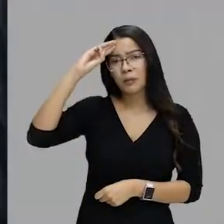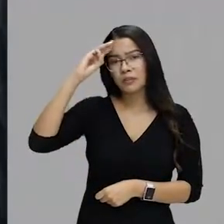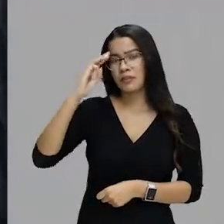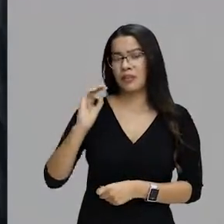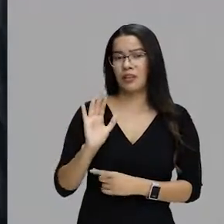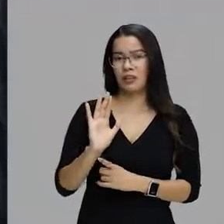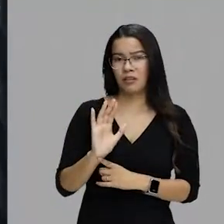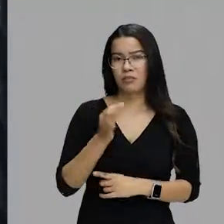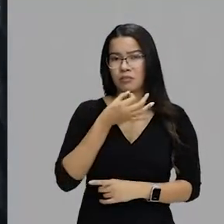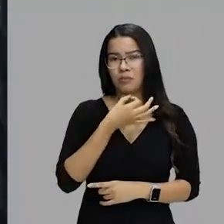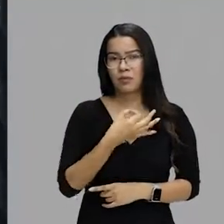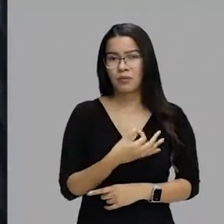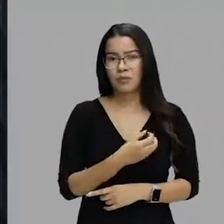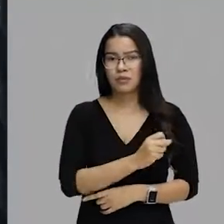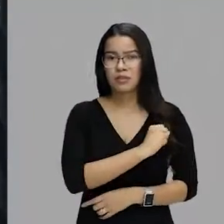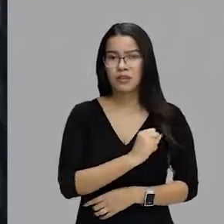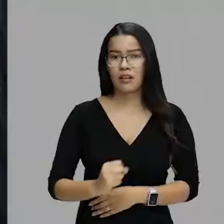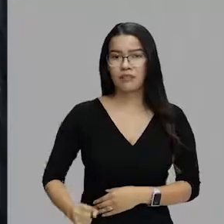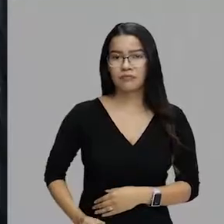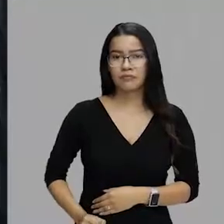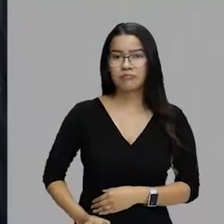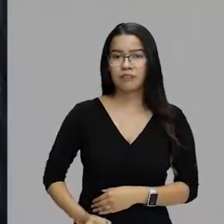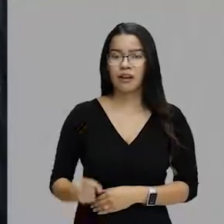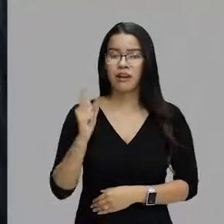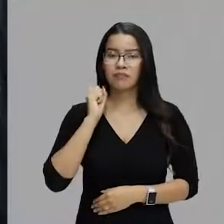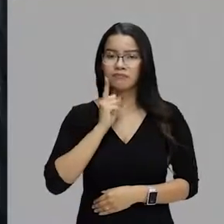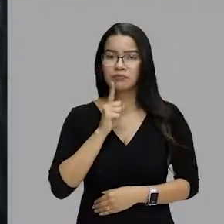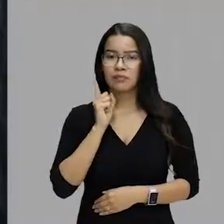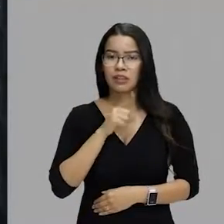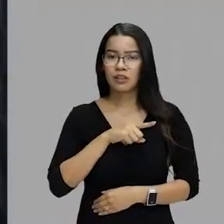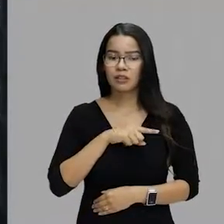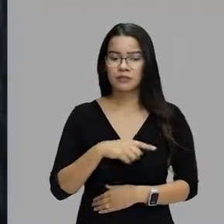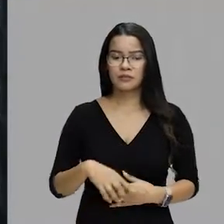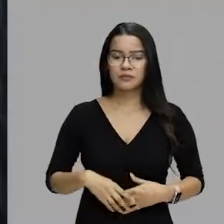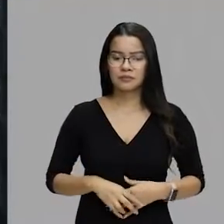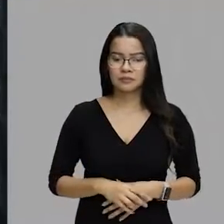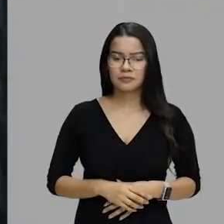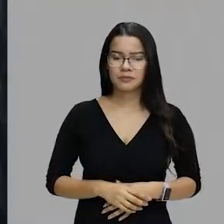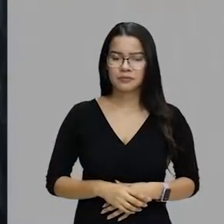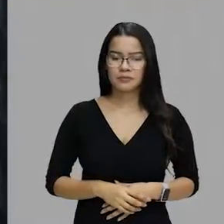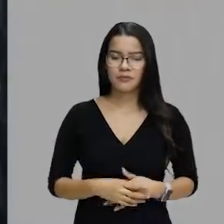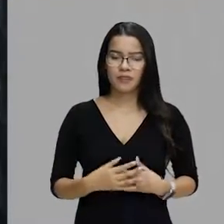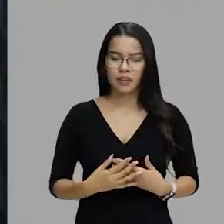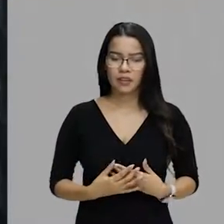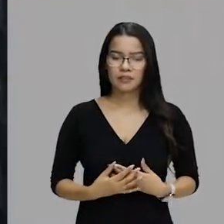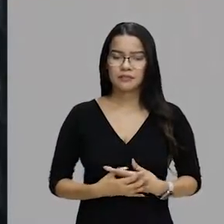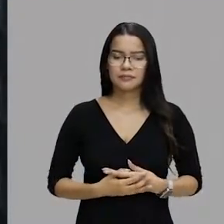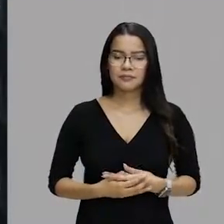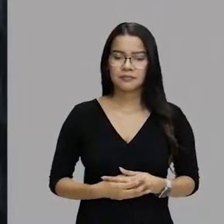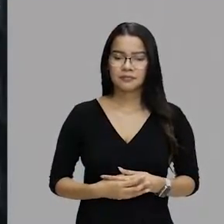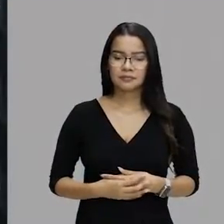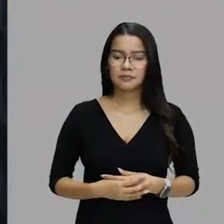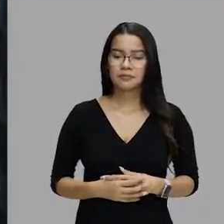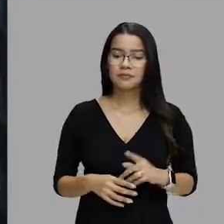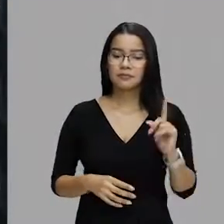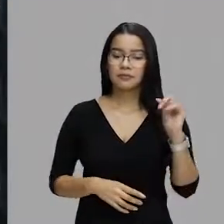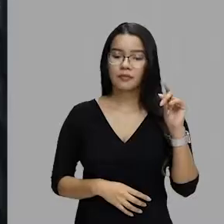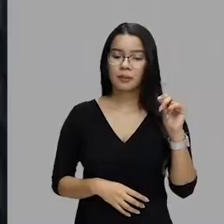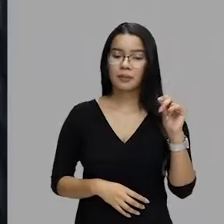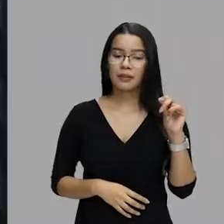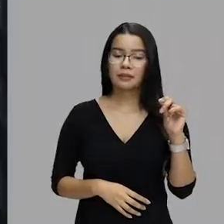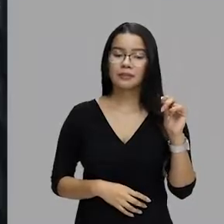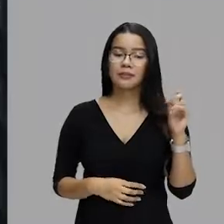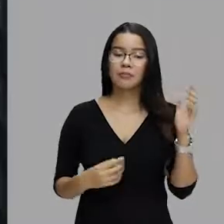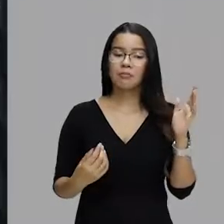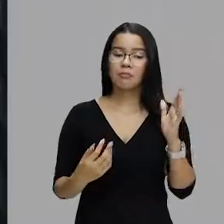senador norte-americano, conhecida como a emenda Platt, a famosa emenda Platt. Uma emenda,